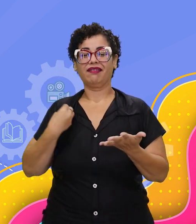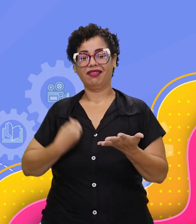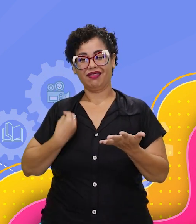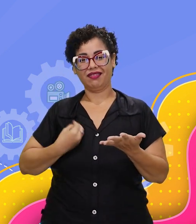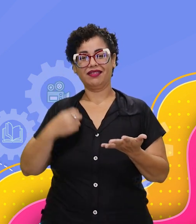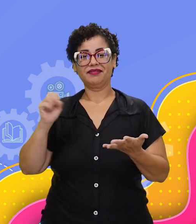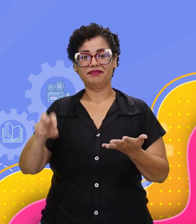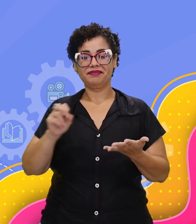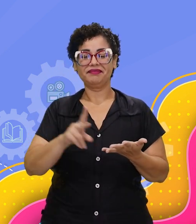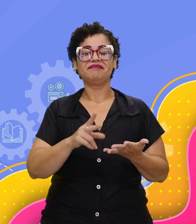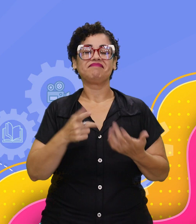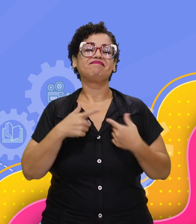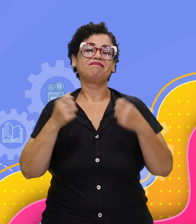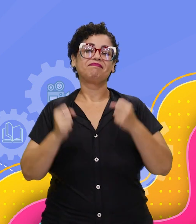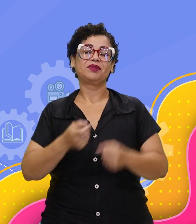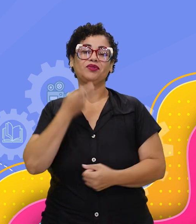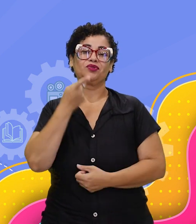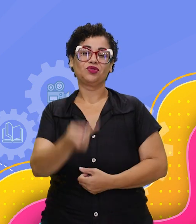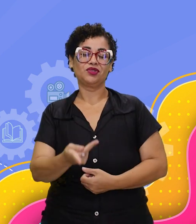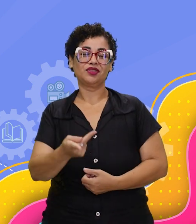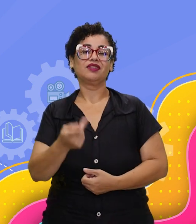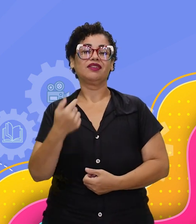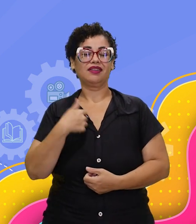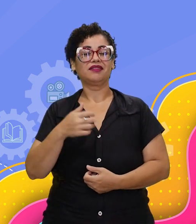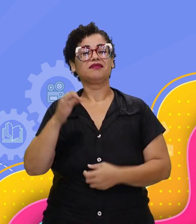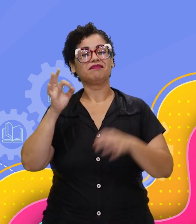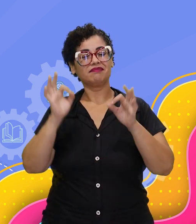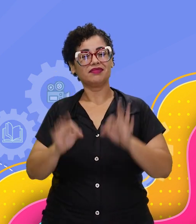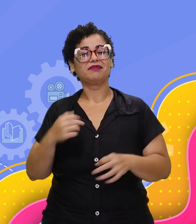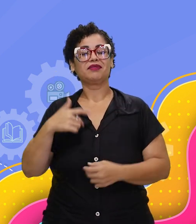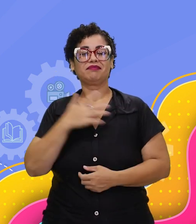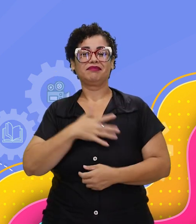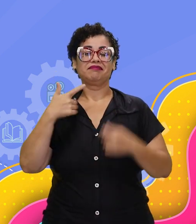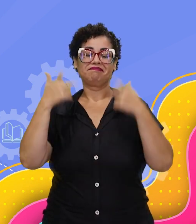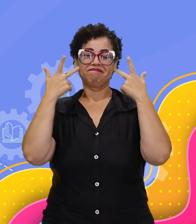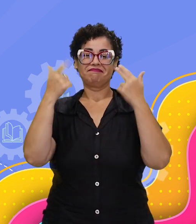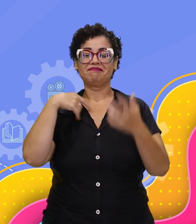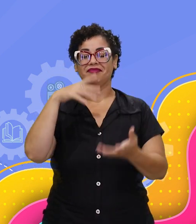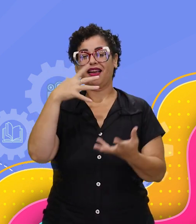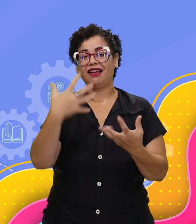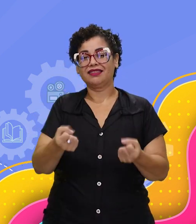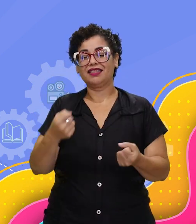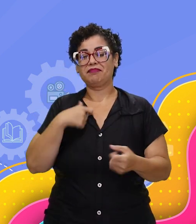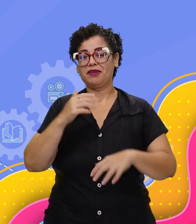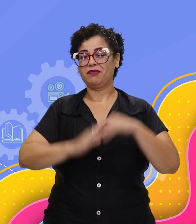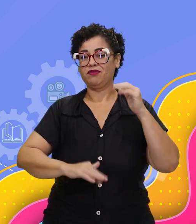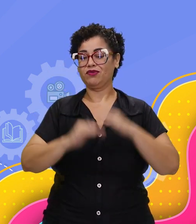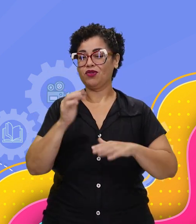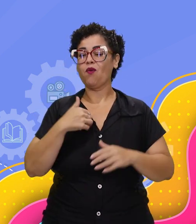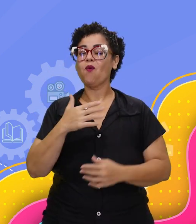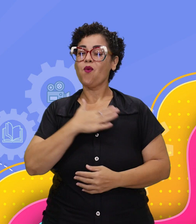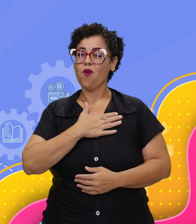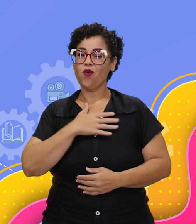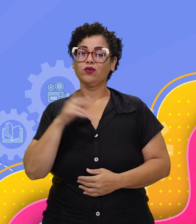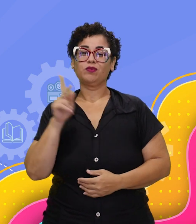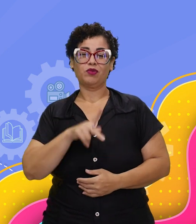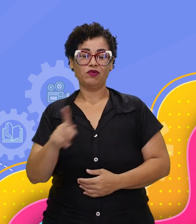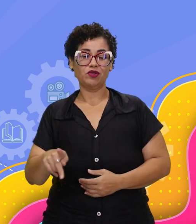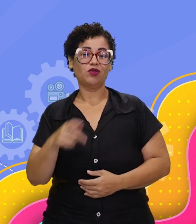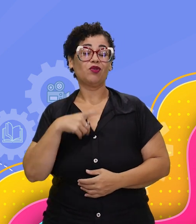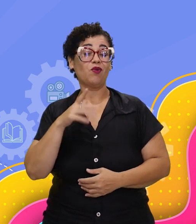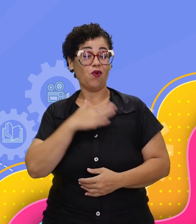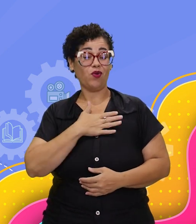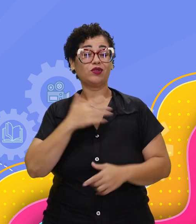que vivemos, eu posso dizer que eu sou bastante realizada com a minha profissão. Gosto muito de ser